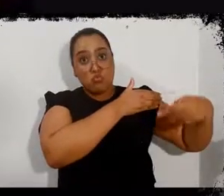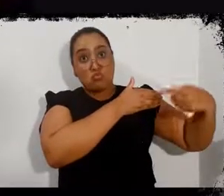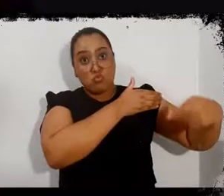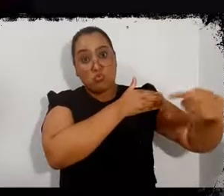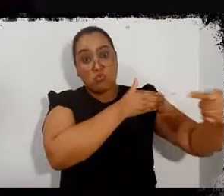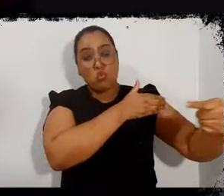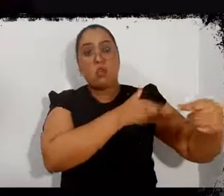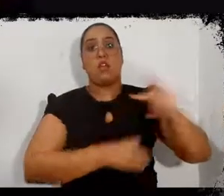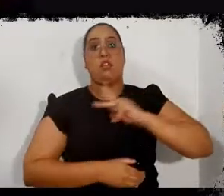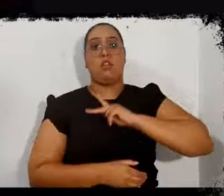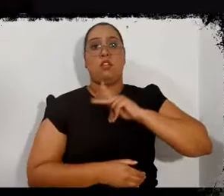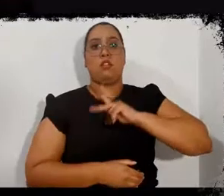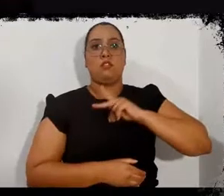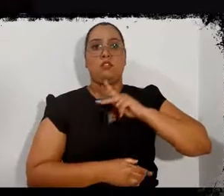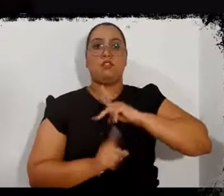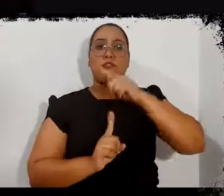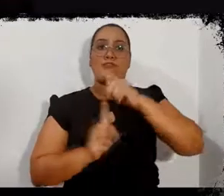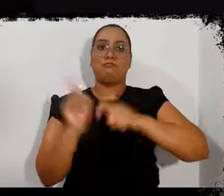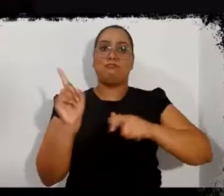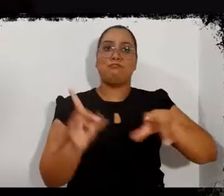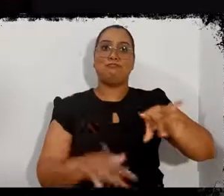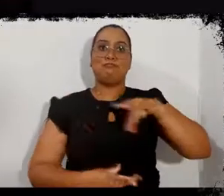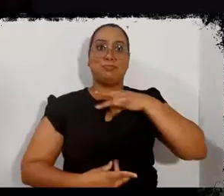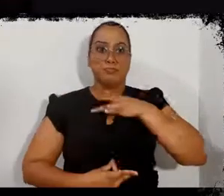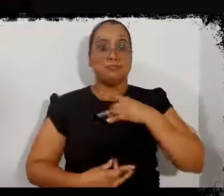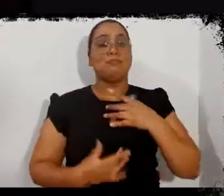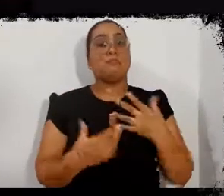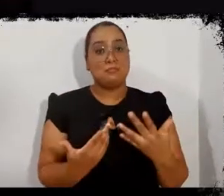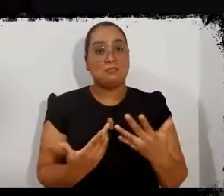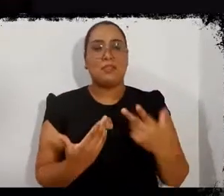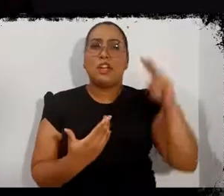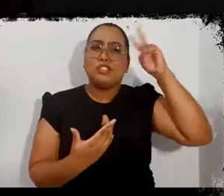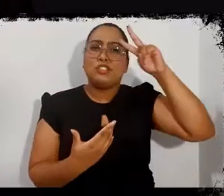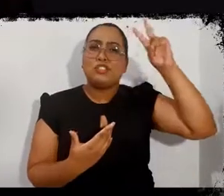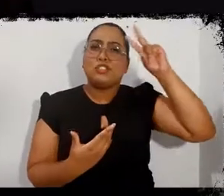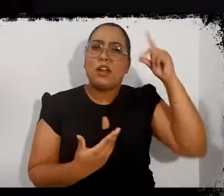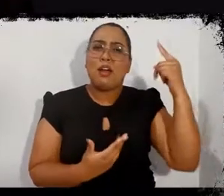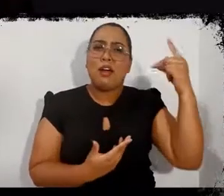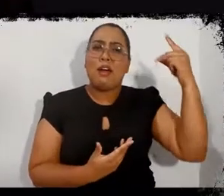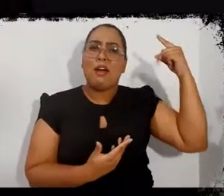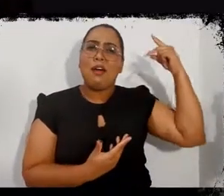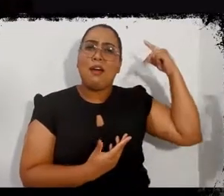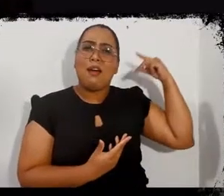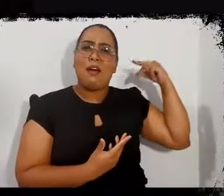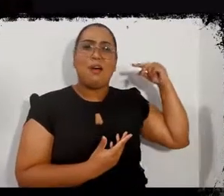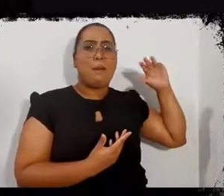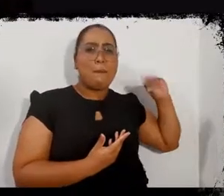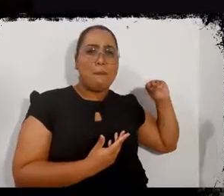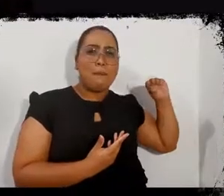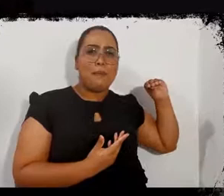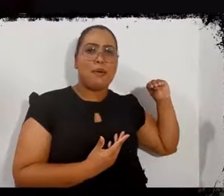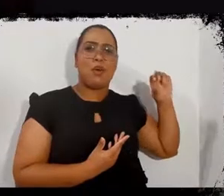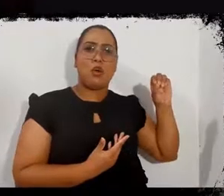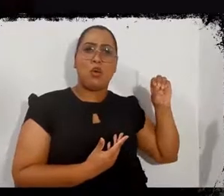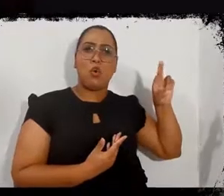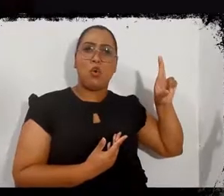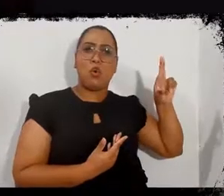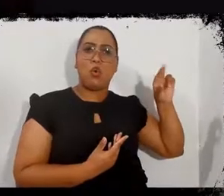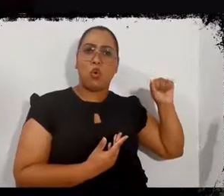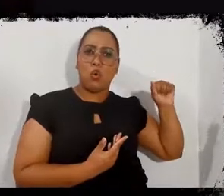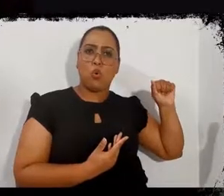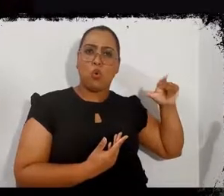heróis. Histórias muito antigas, transmitidas oralmente, de geração